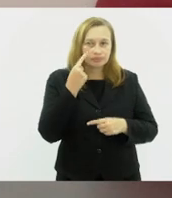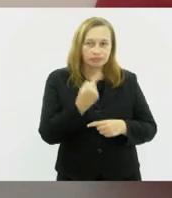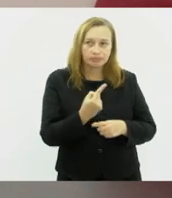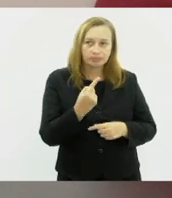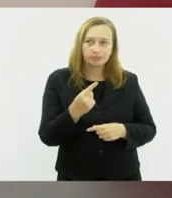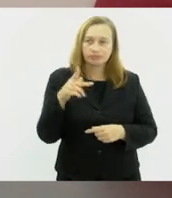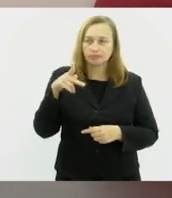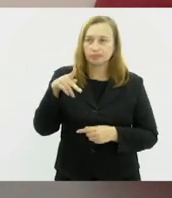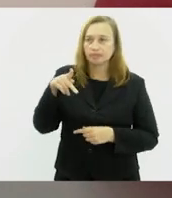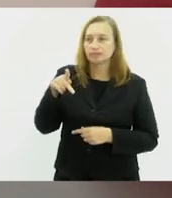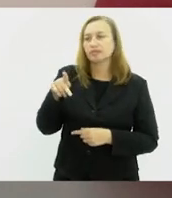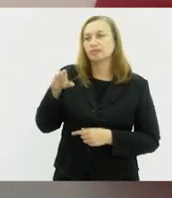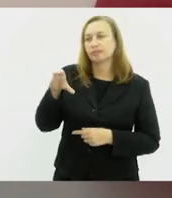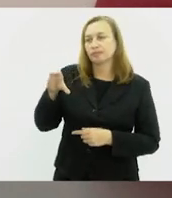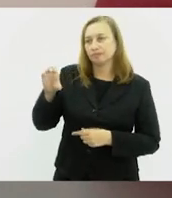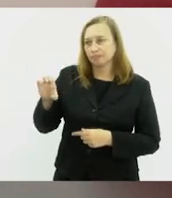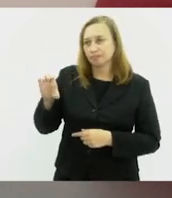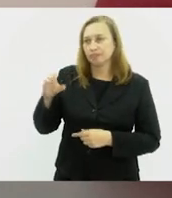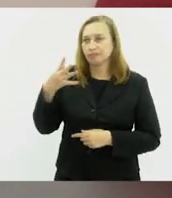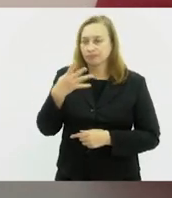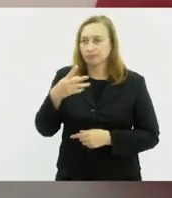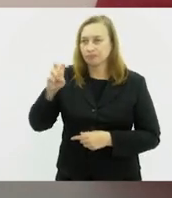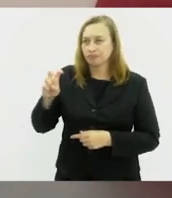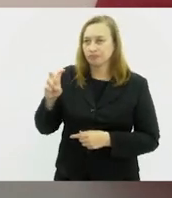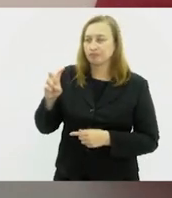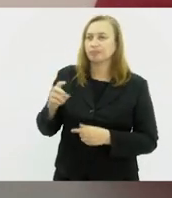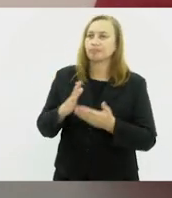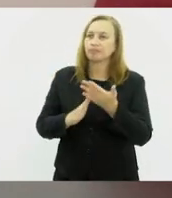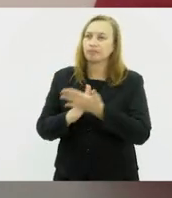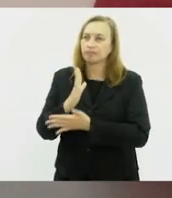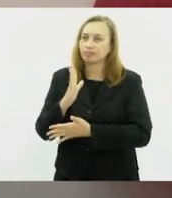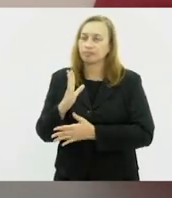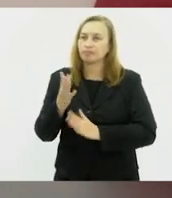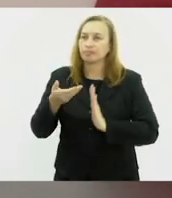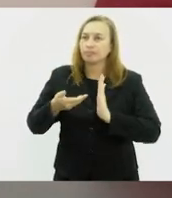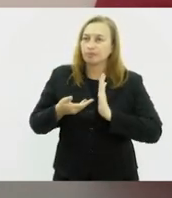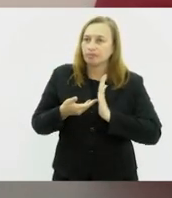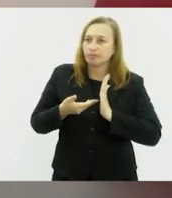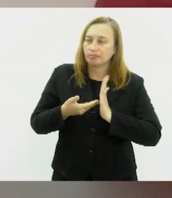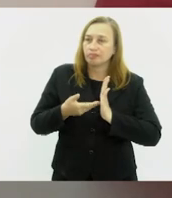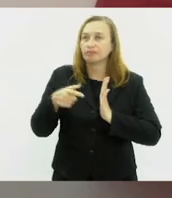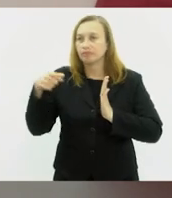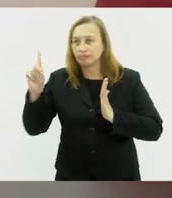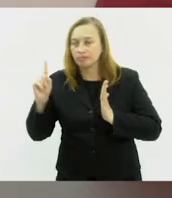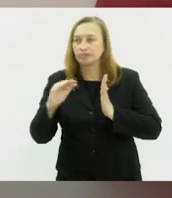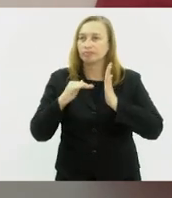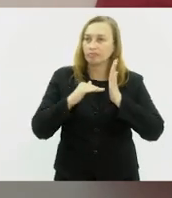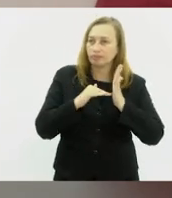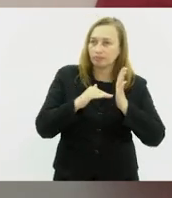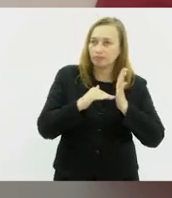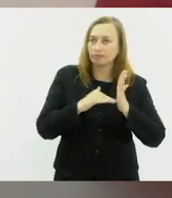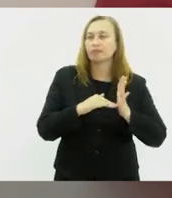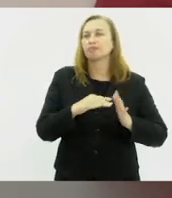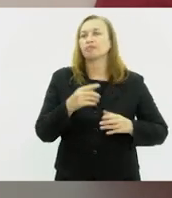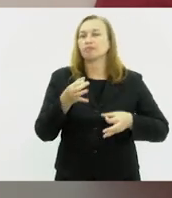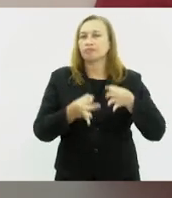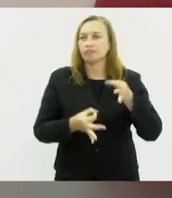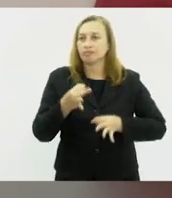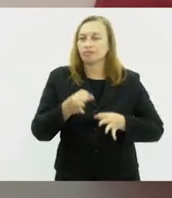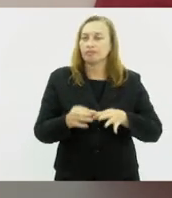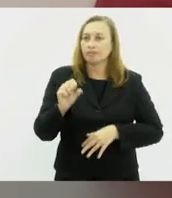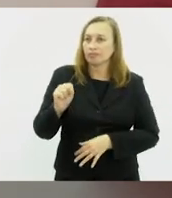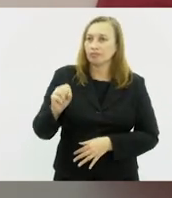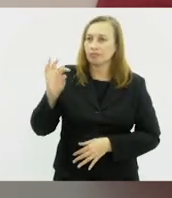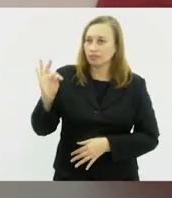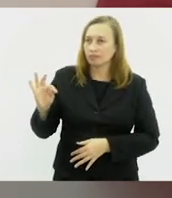45 aí que foi aprovada no Senado e tá na Câmara dos Deputados né e pro julgamento no STF que Versa